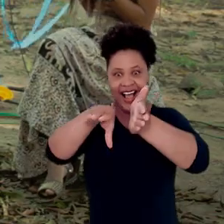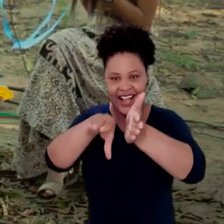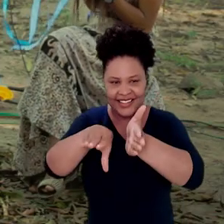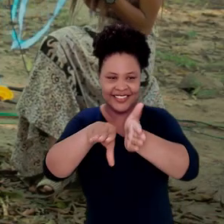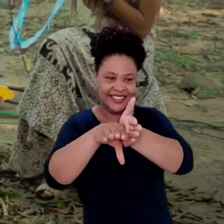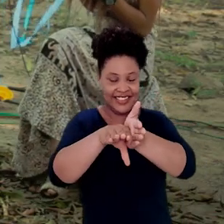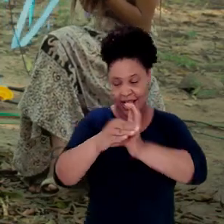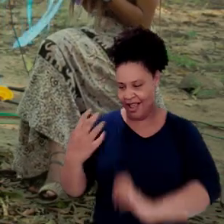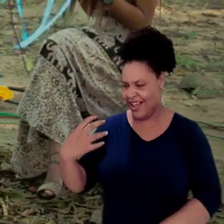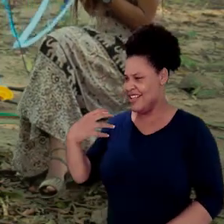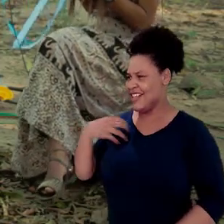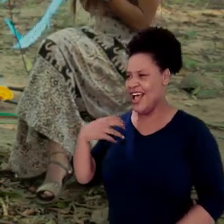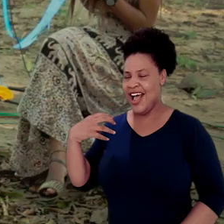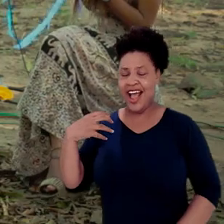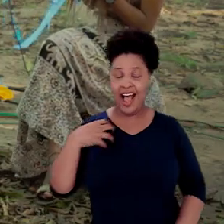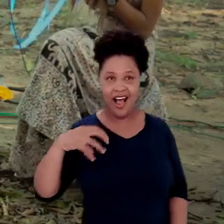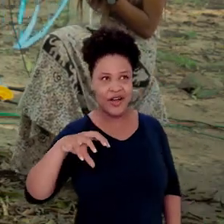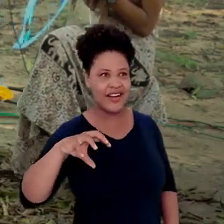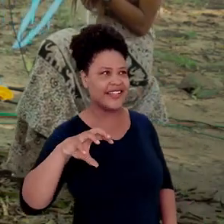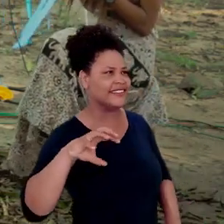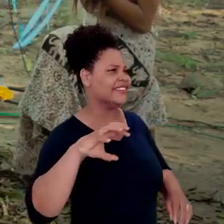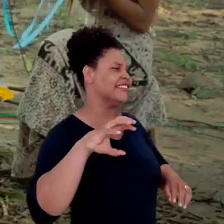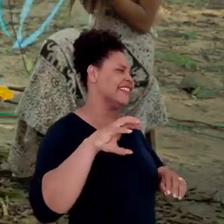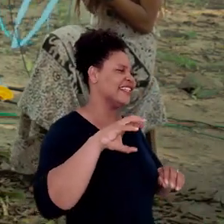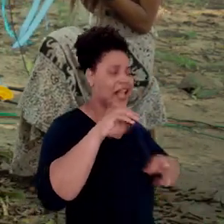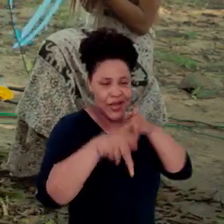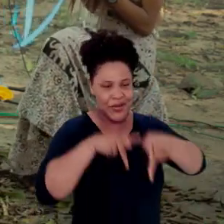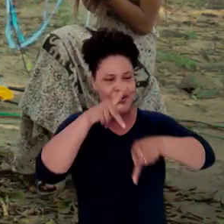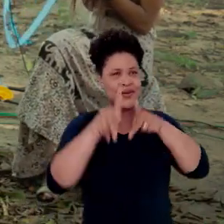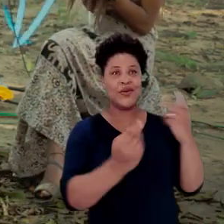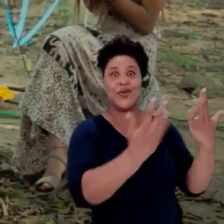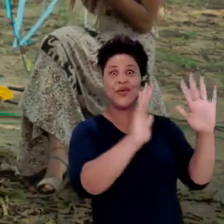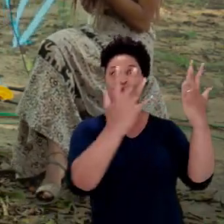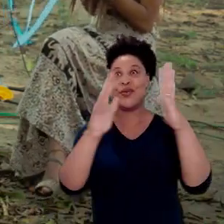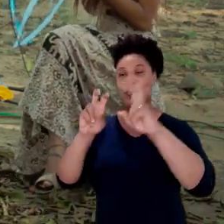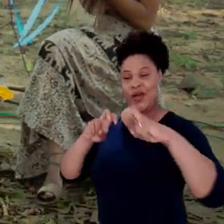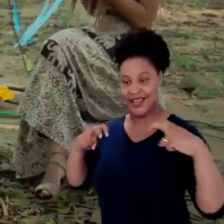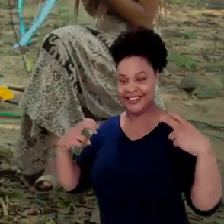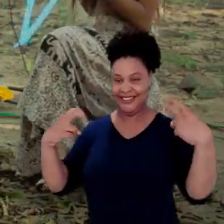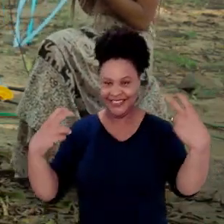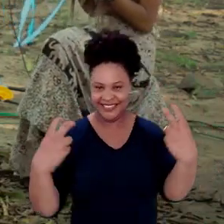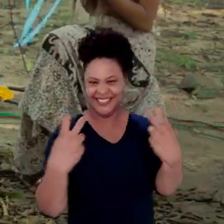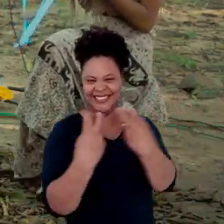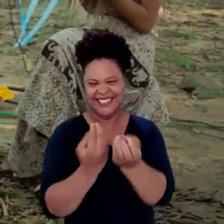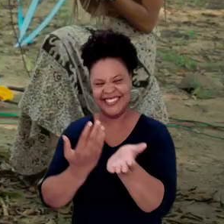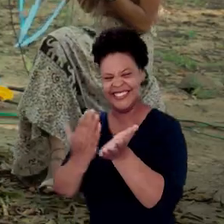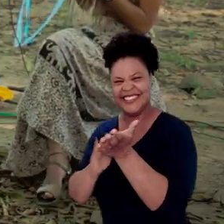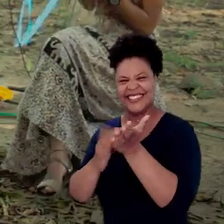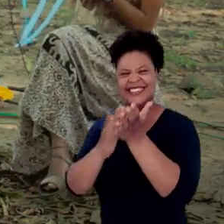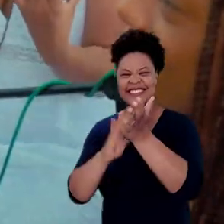portão. Água de menino sorria com tanta fartura e folia, samba de roda,